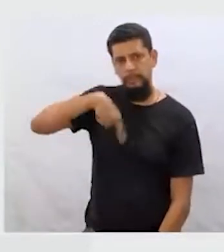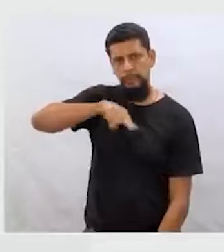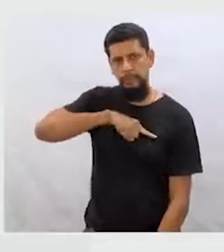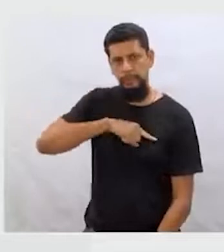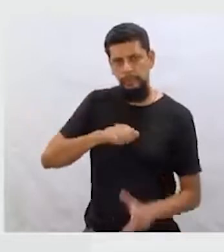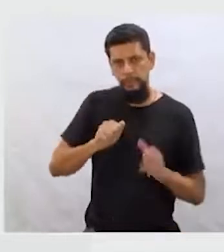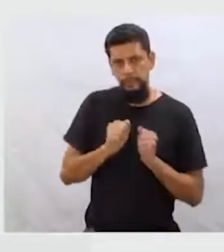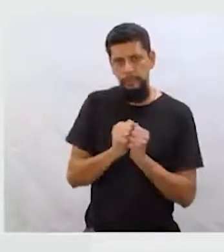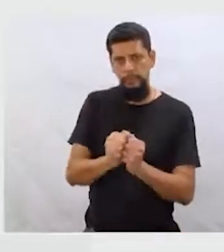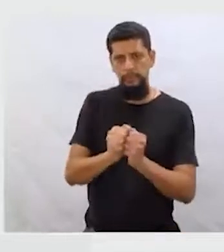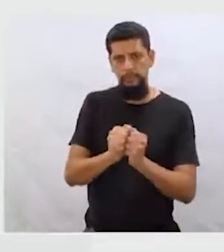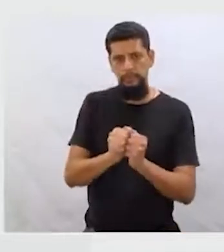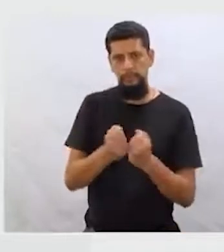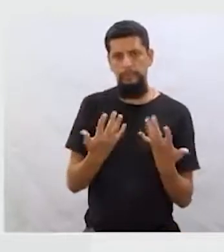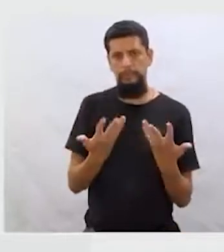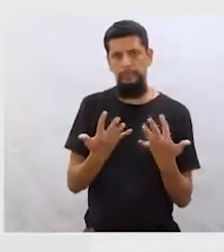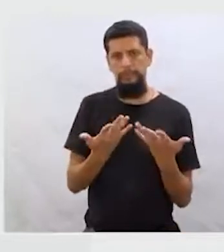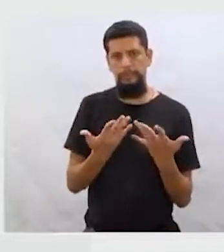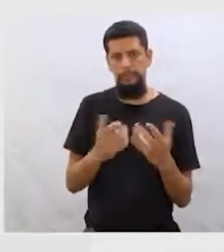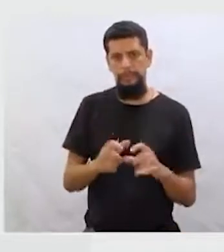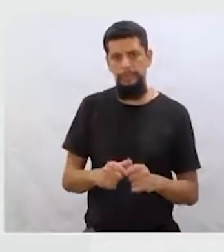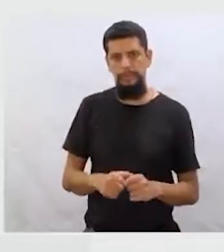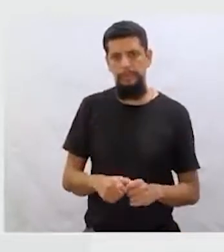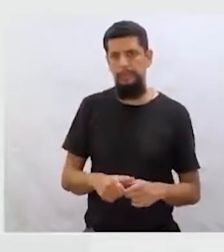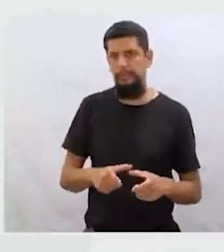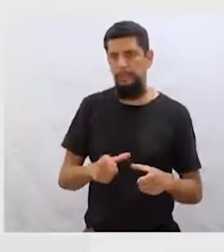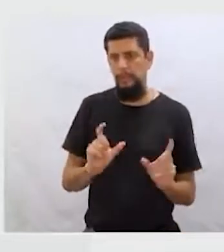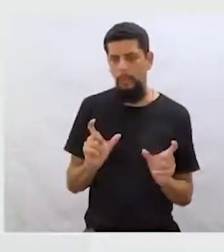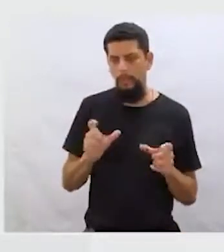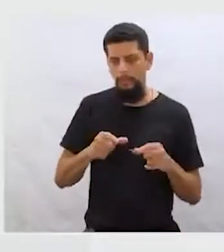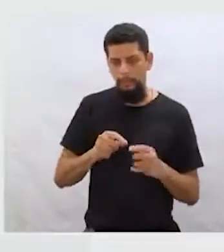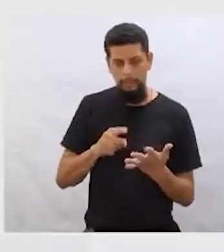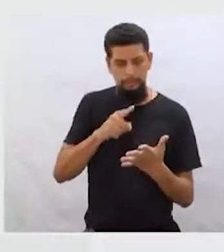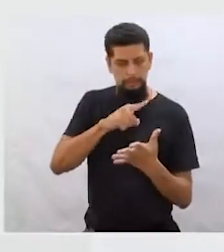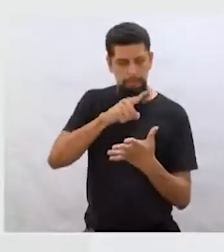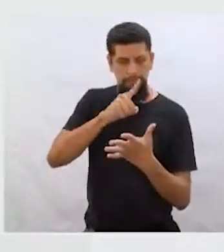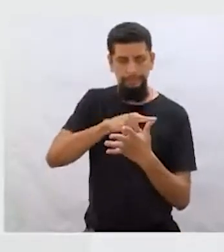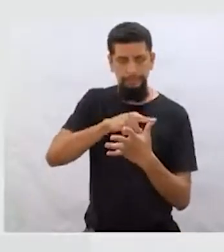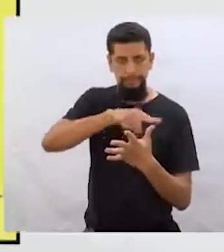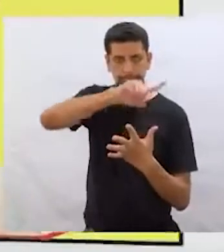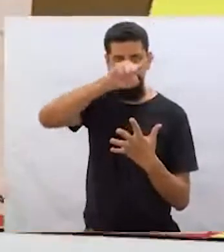todos juntos, juntinhos, do maior ao mais miúdo,